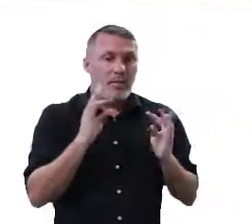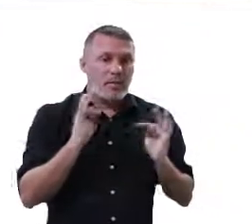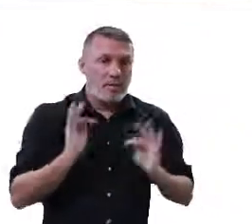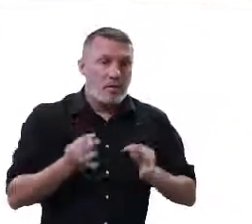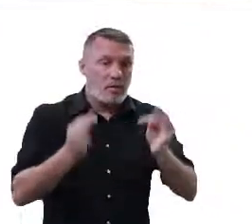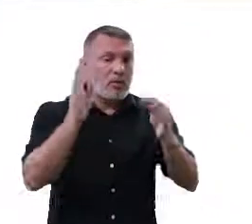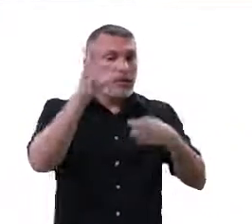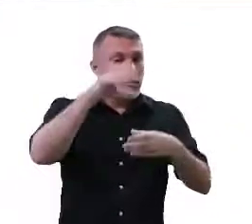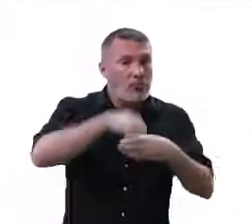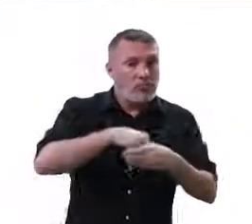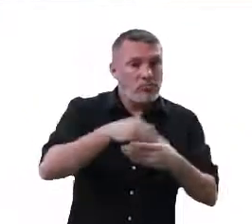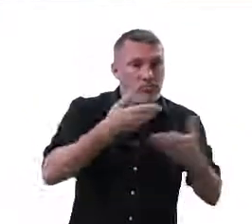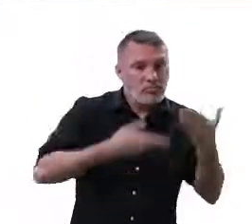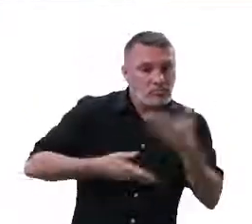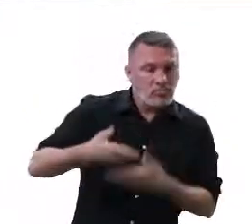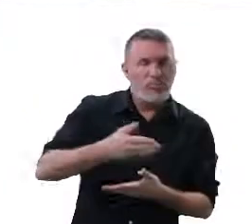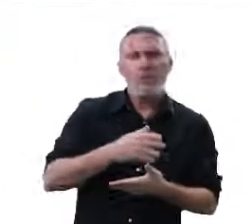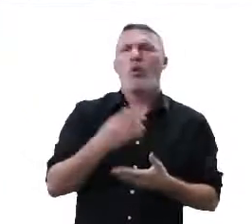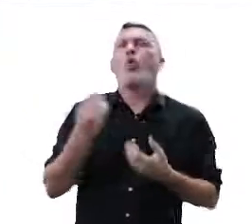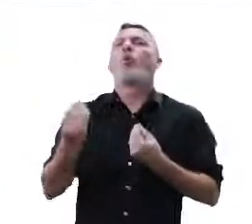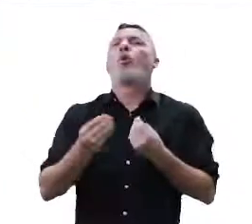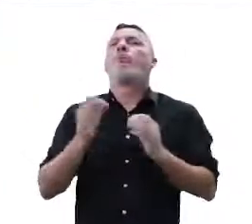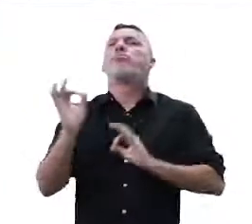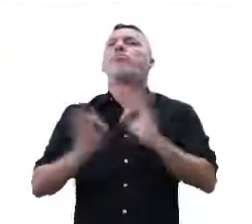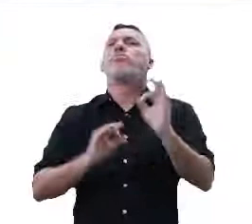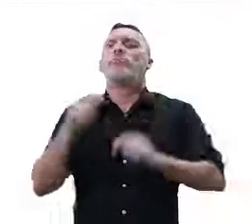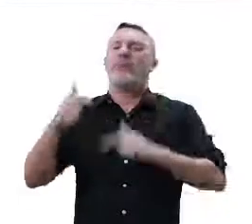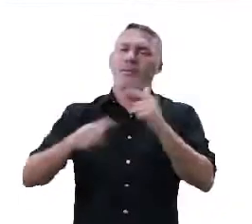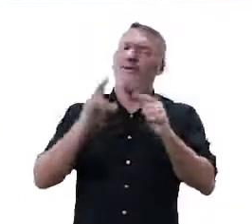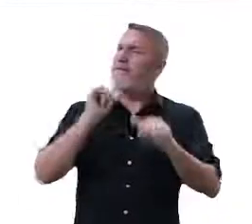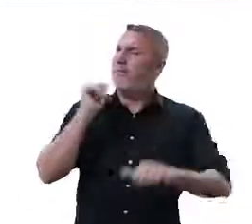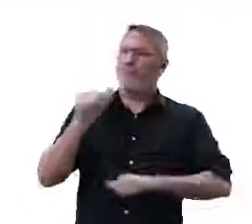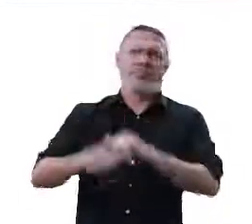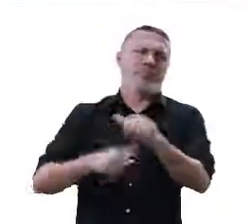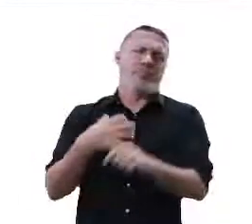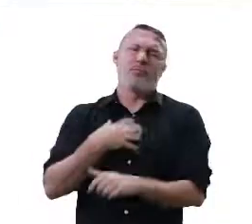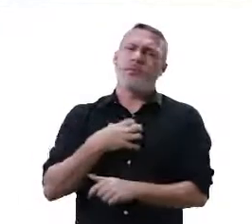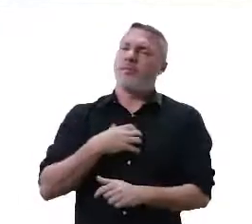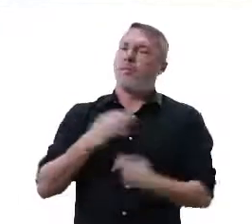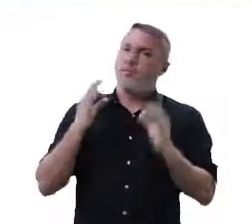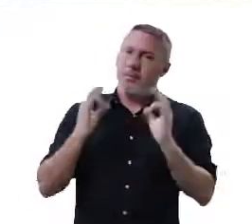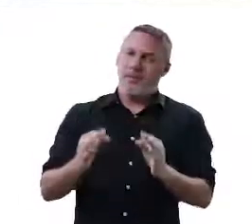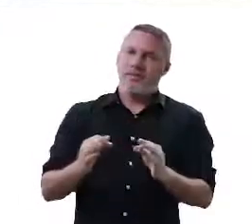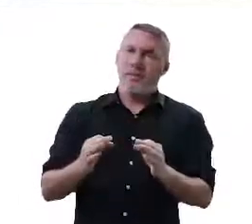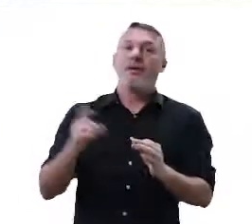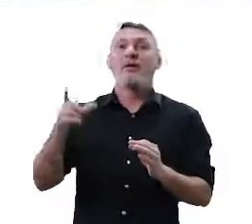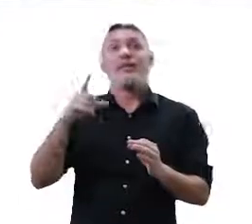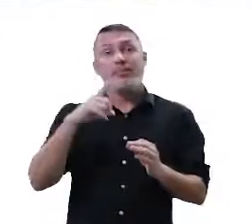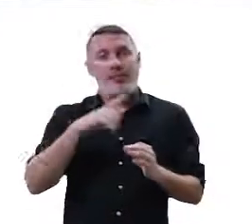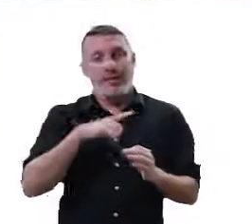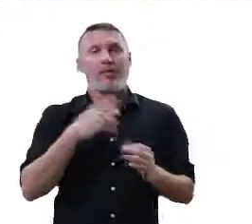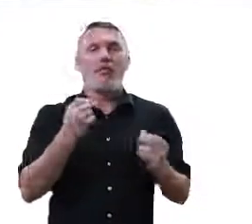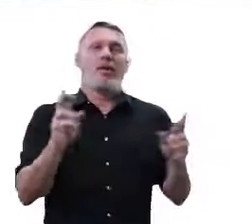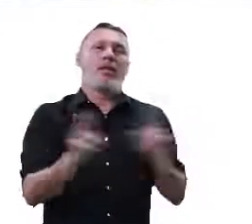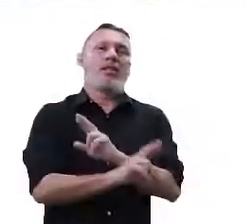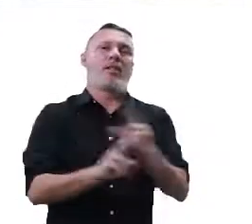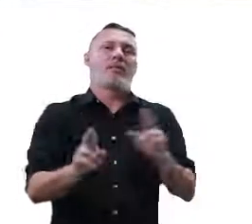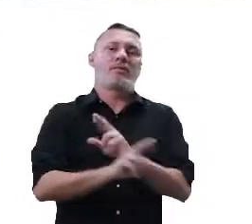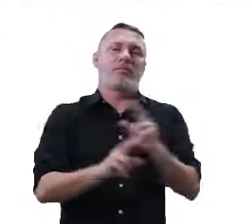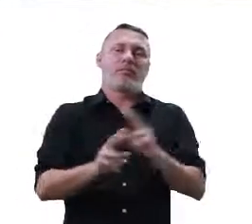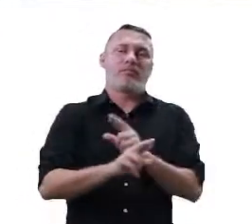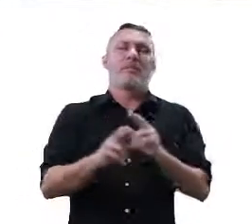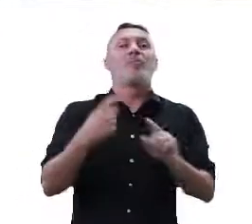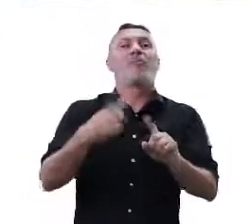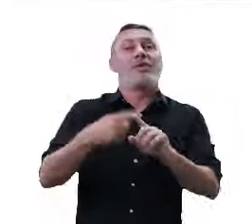o quê? Uma modificação na forma de produzir, né? E essa modificação na forma de produzir afeta exatamente